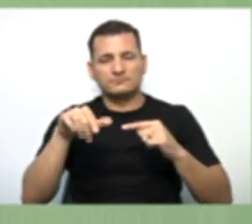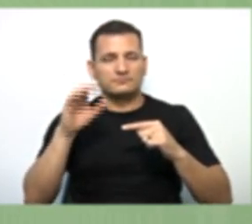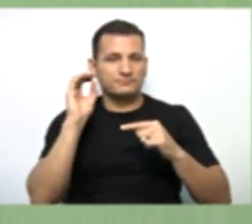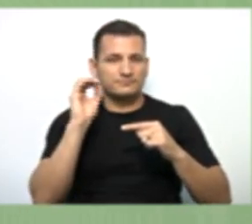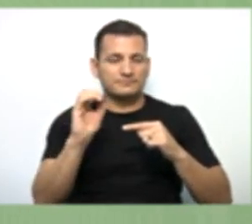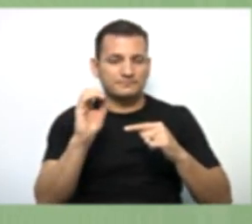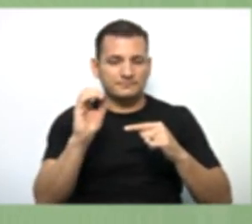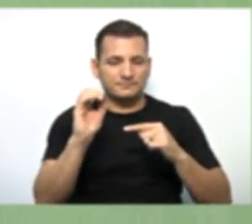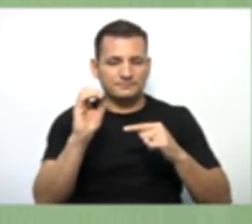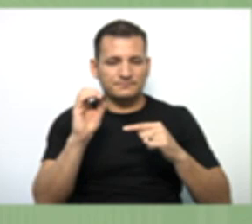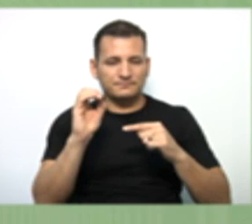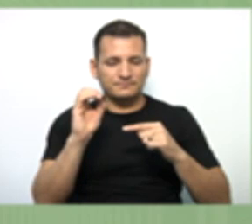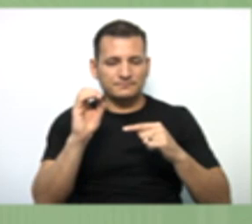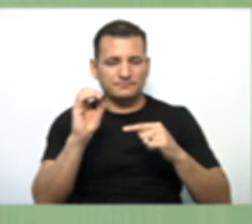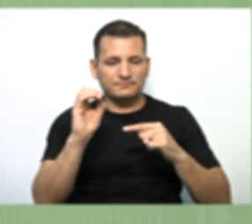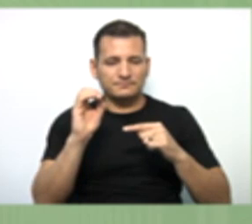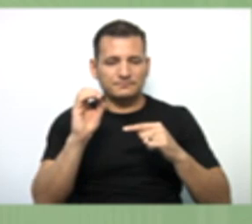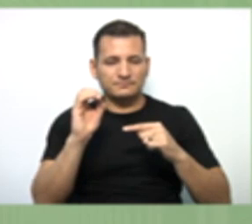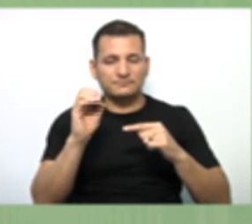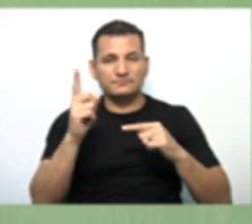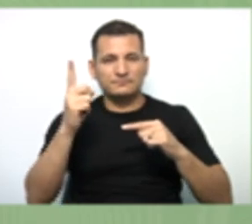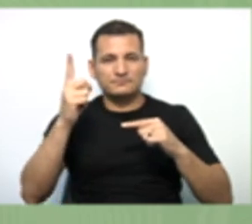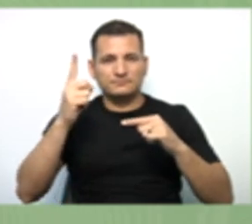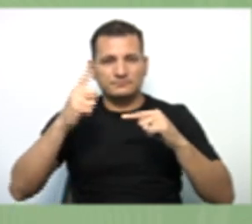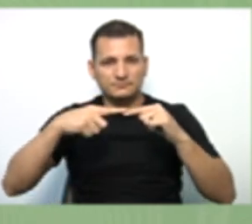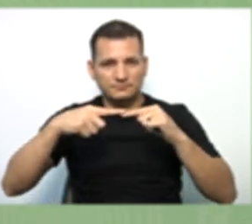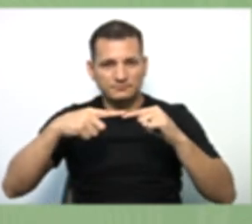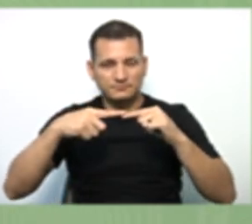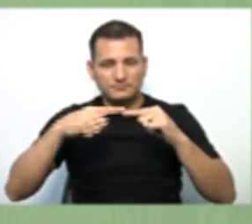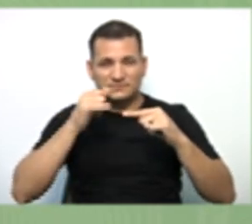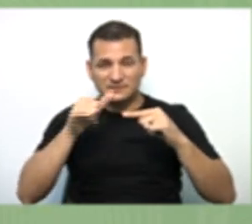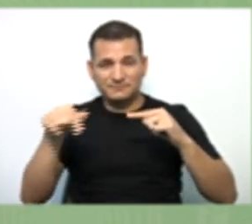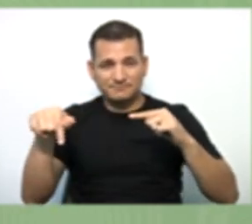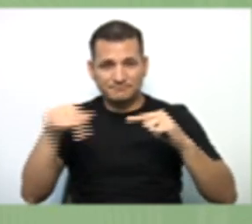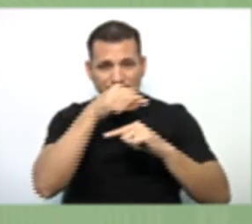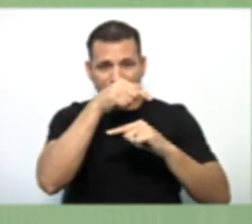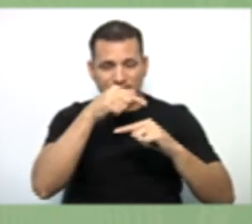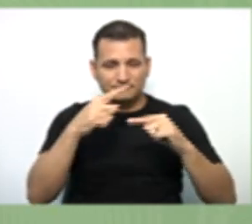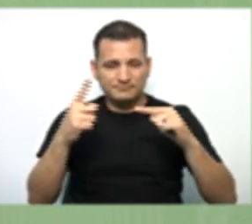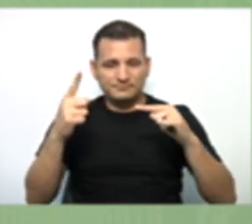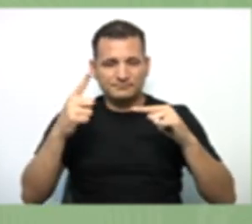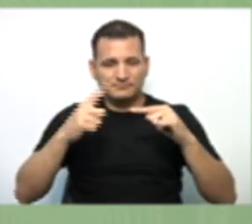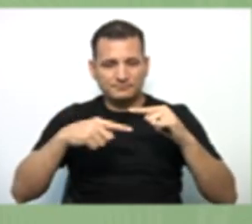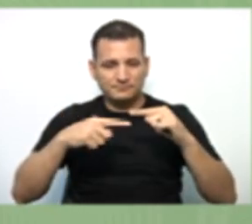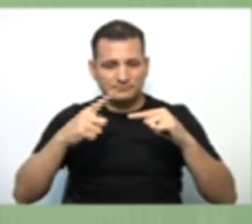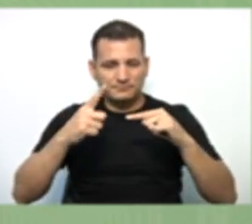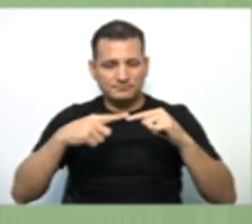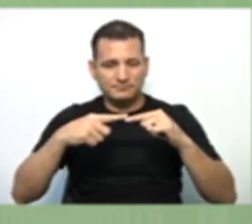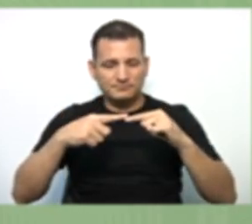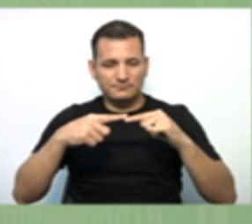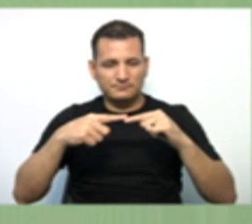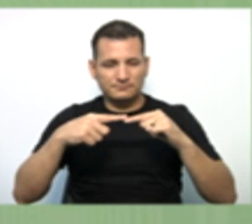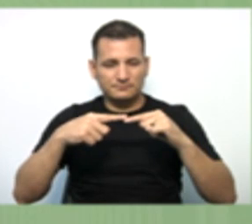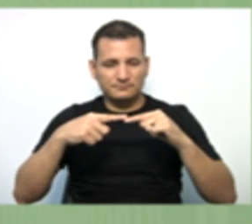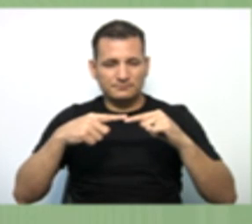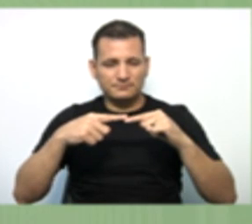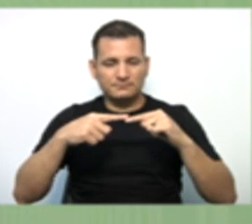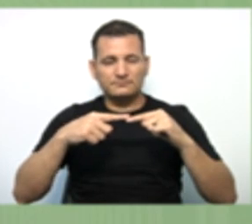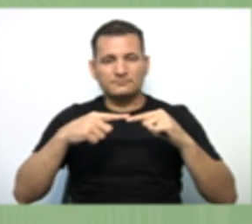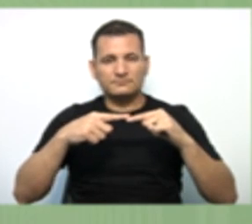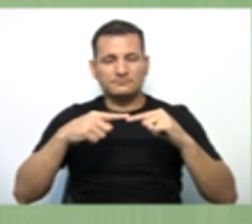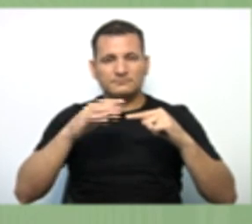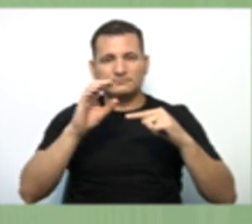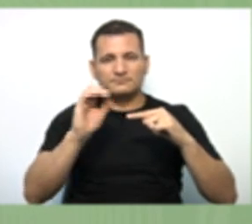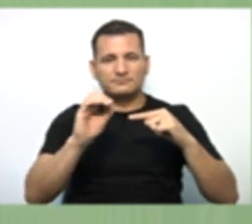né, desligado. Na hora que eu ligo, vamos imaginar que isso aqui é um transistor, ele tem